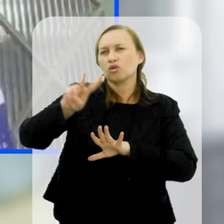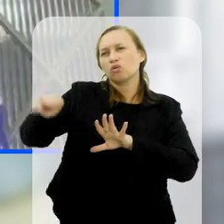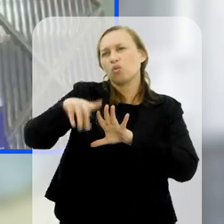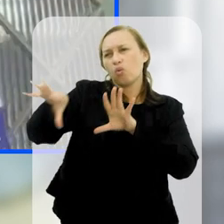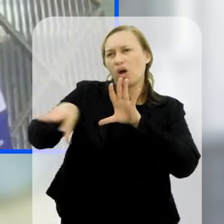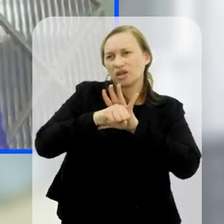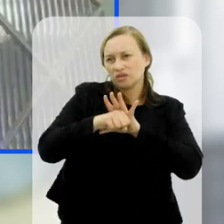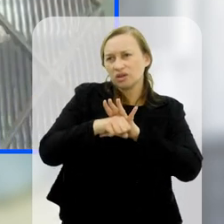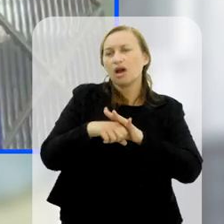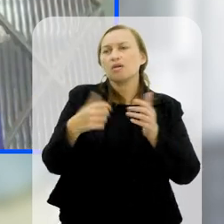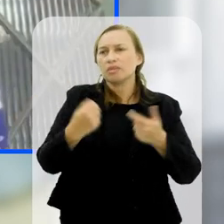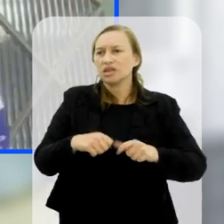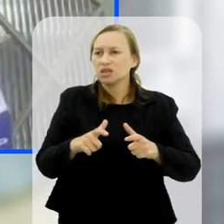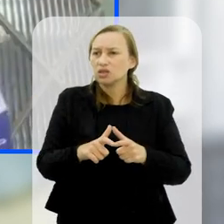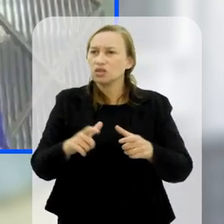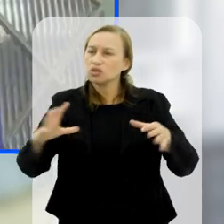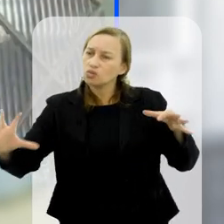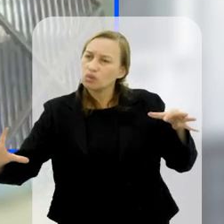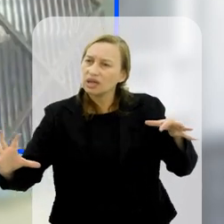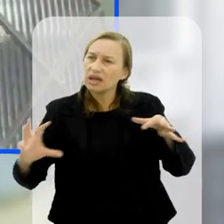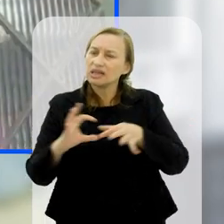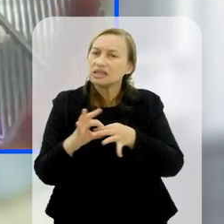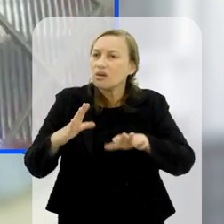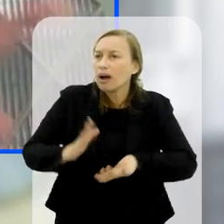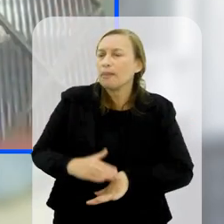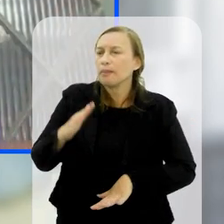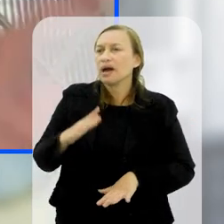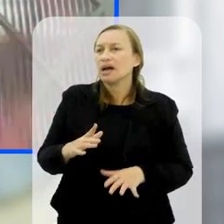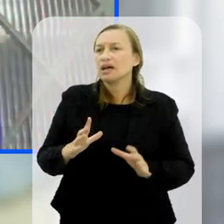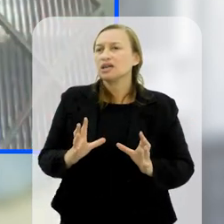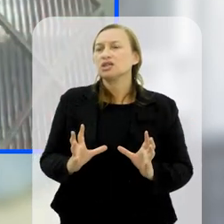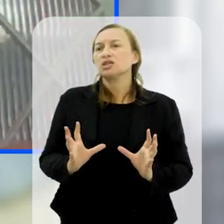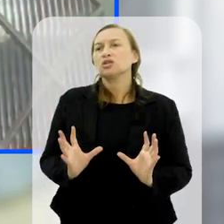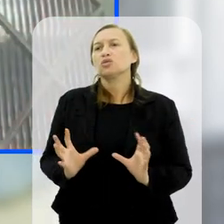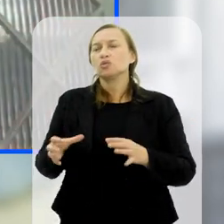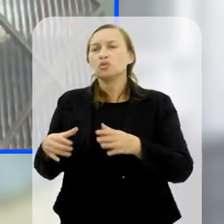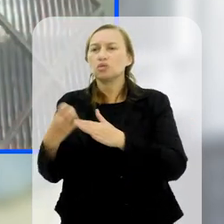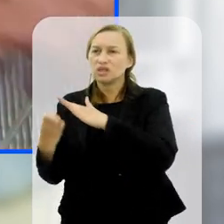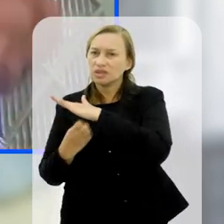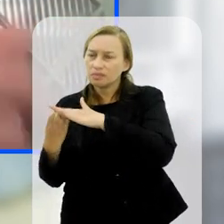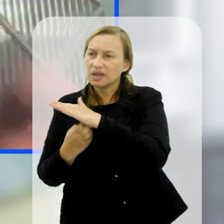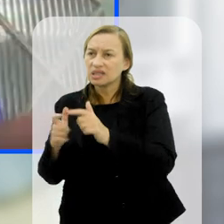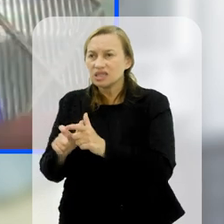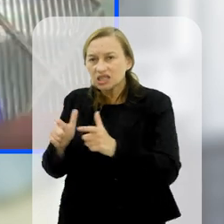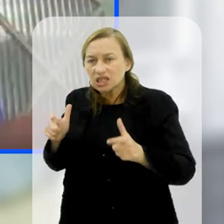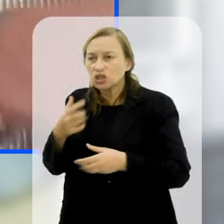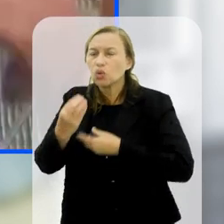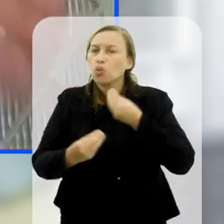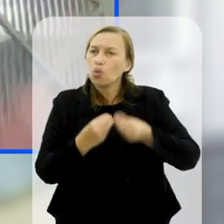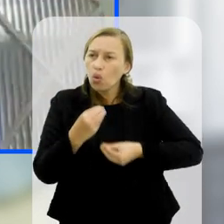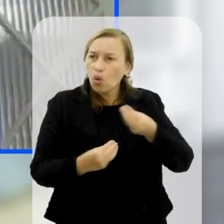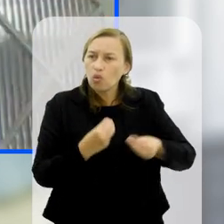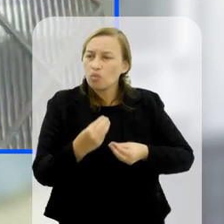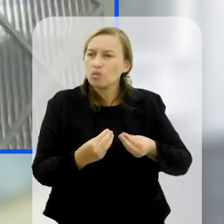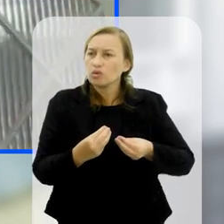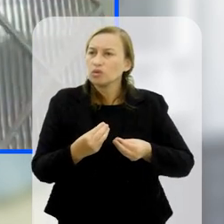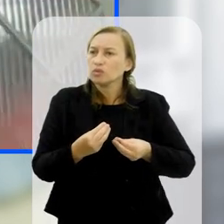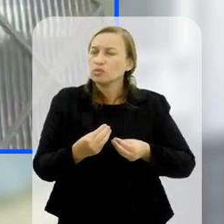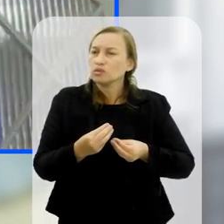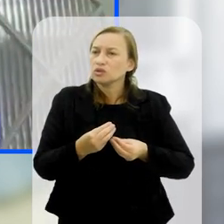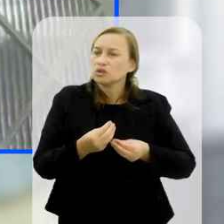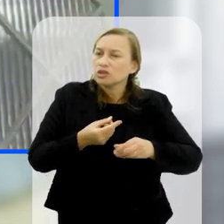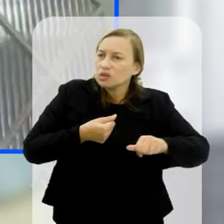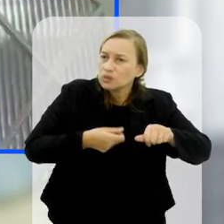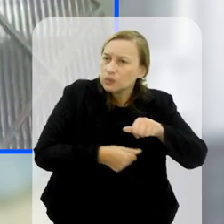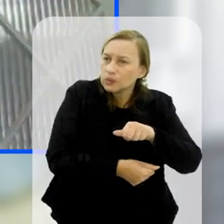que ainda falta uma ponte maior com esse mercado das grandes empresas e de como se fazer aí grandes fundos para